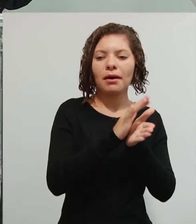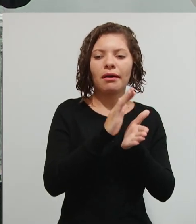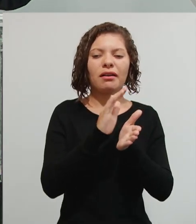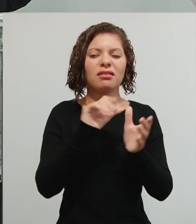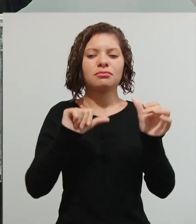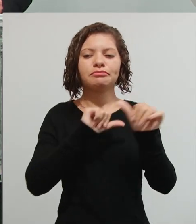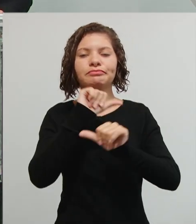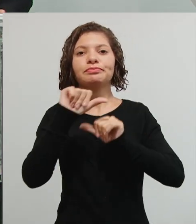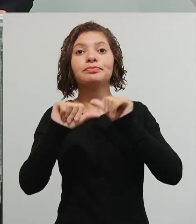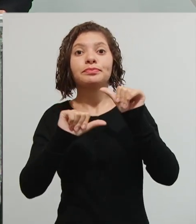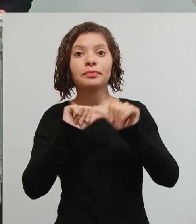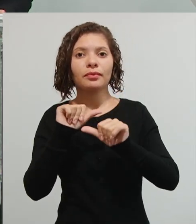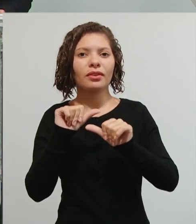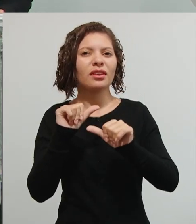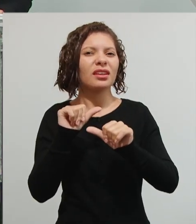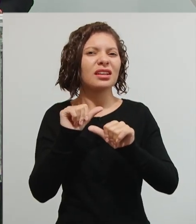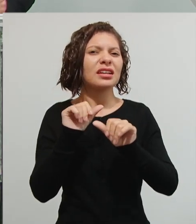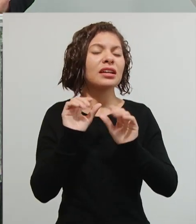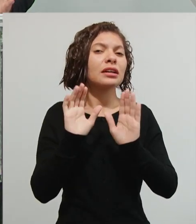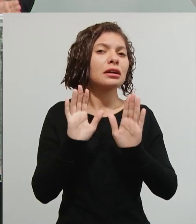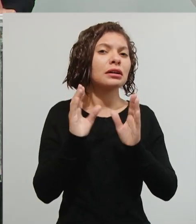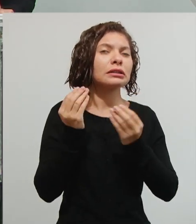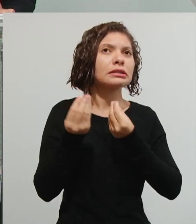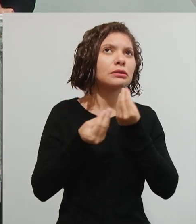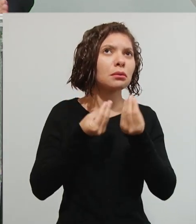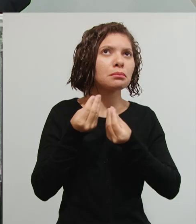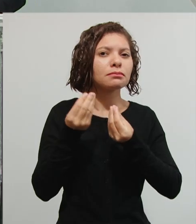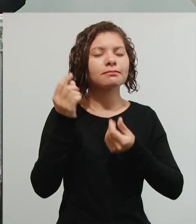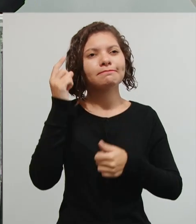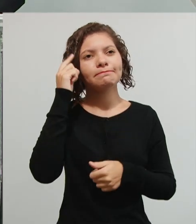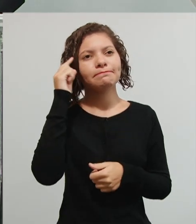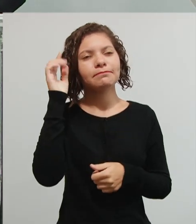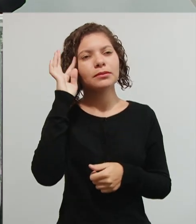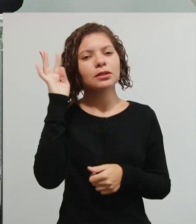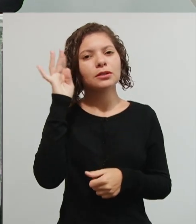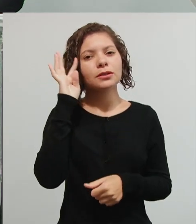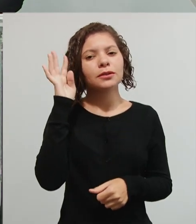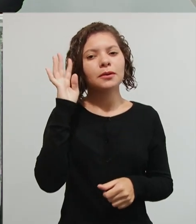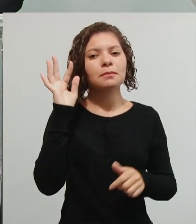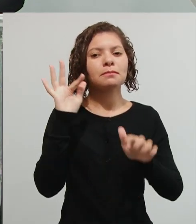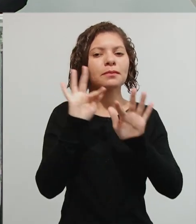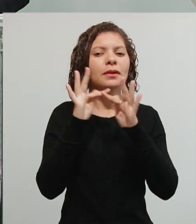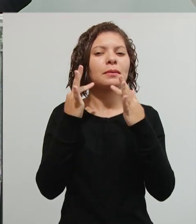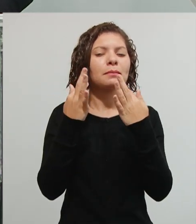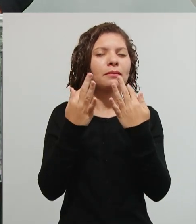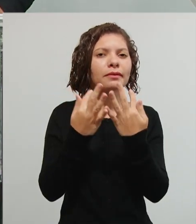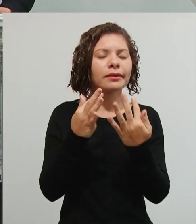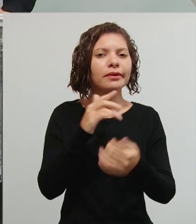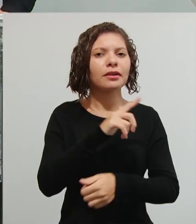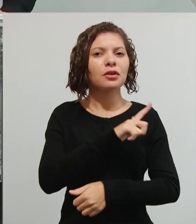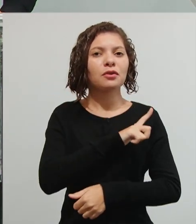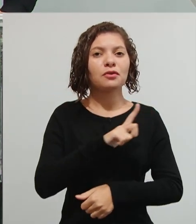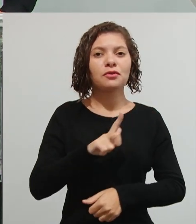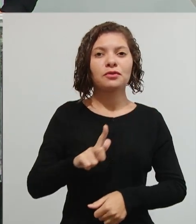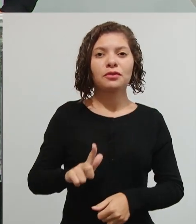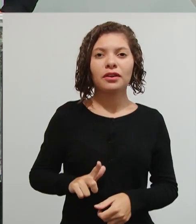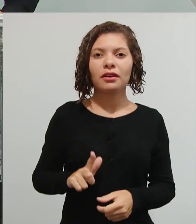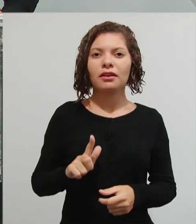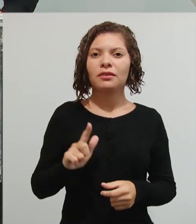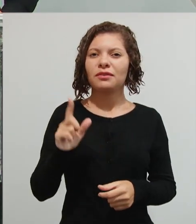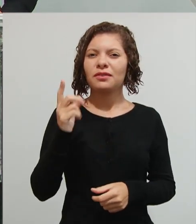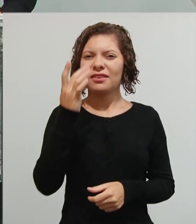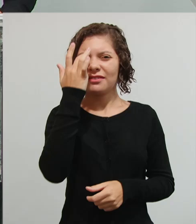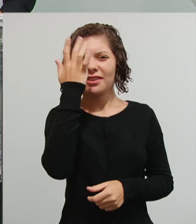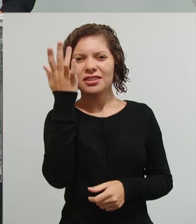máquinas. Na prática, tanto nas empresas como nas famílias e também no governo, é muito difícil fazer